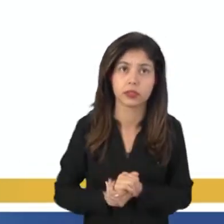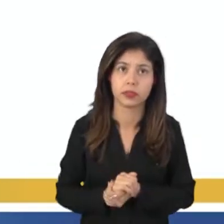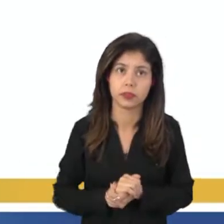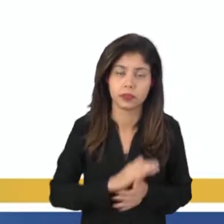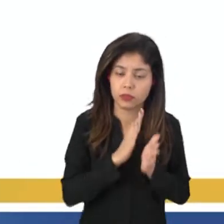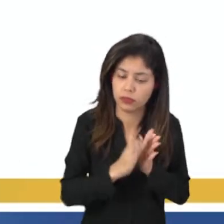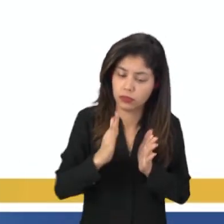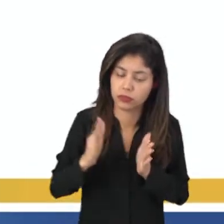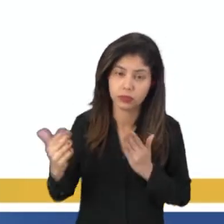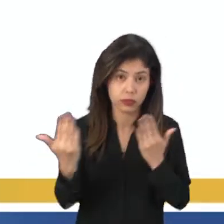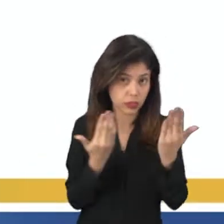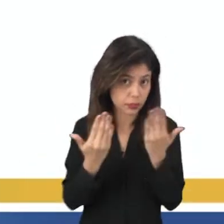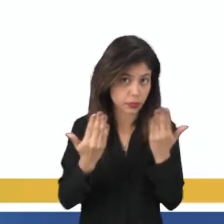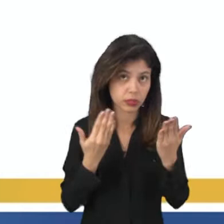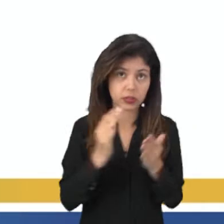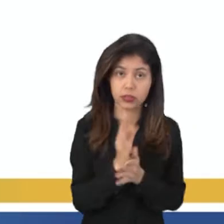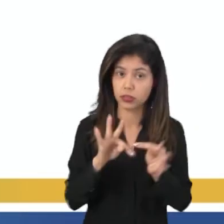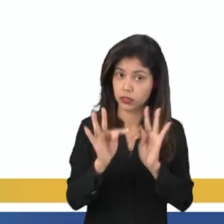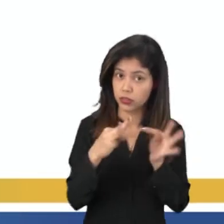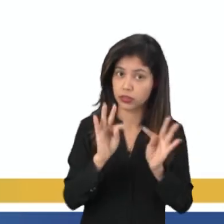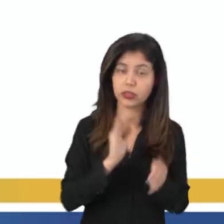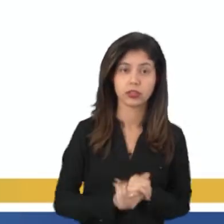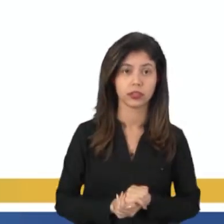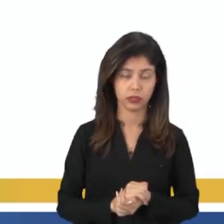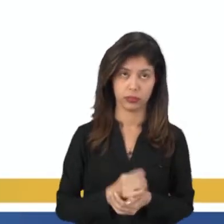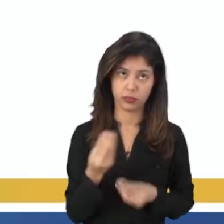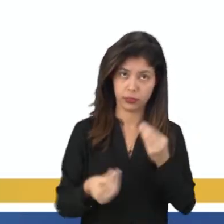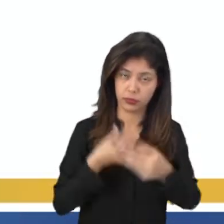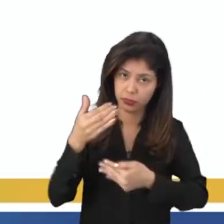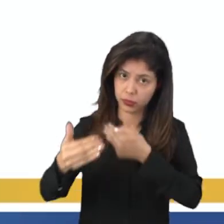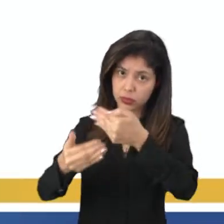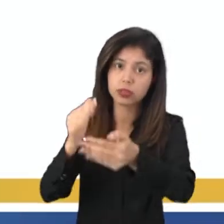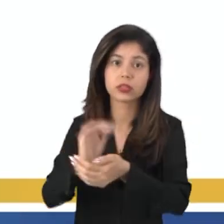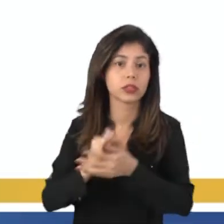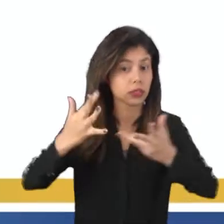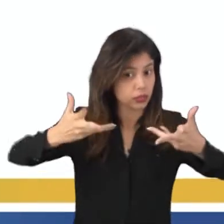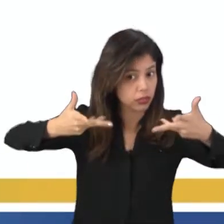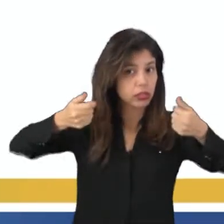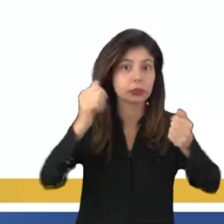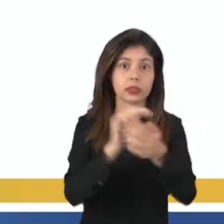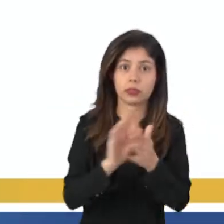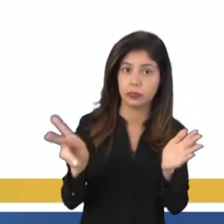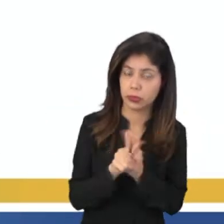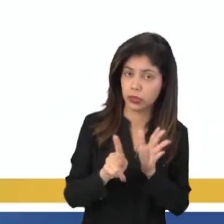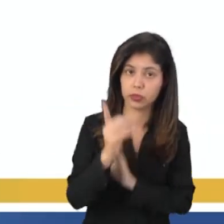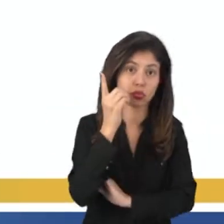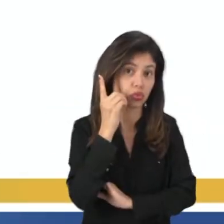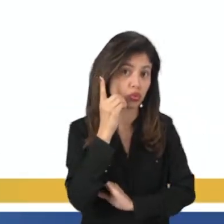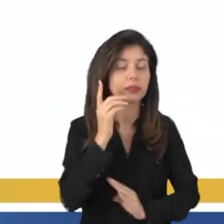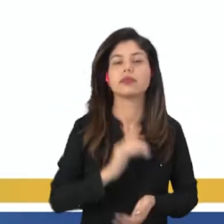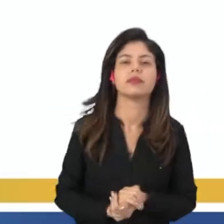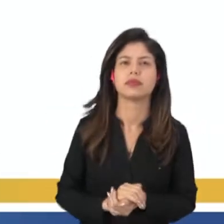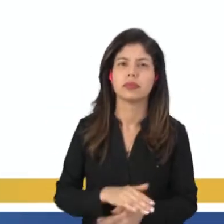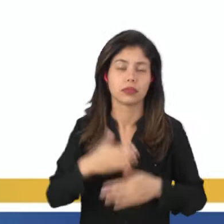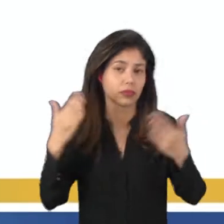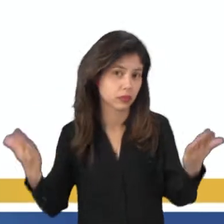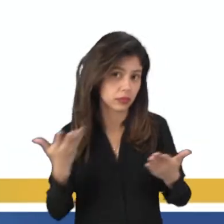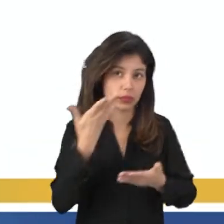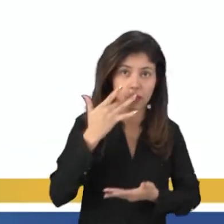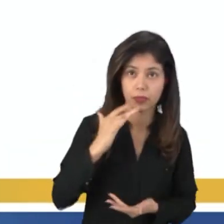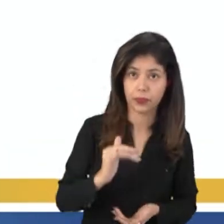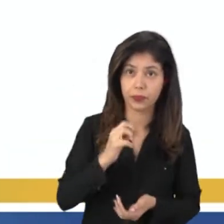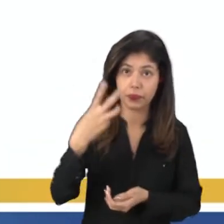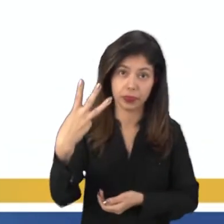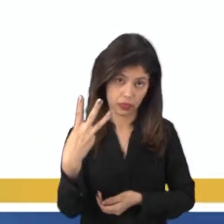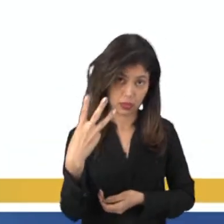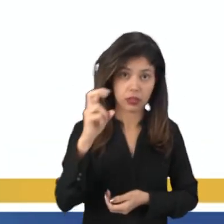que se compara a questão tecnológica com procedimentos e hábitos convencionais do dia a dia. Então, crianças entre